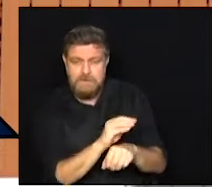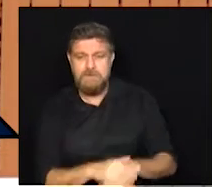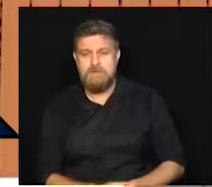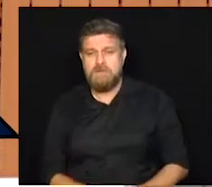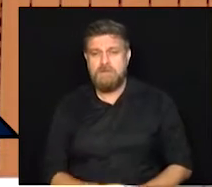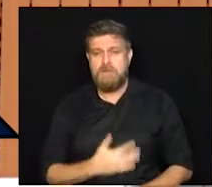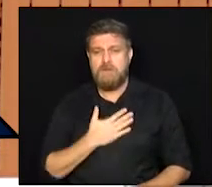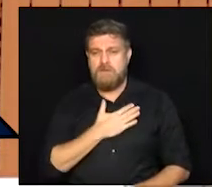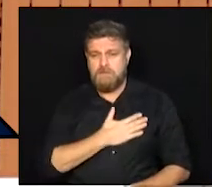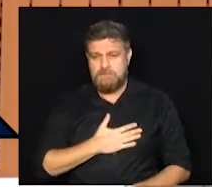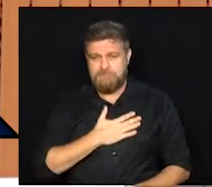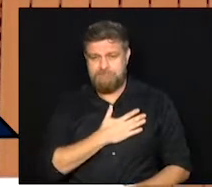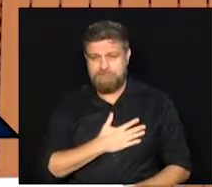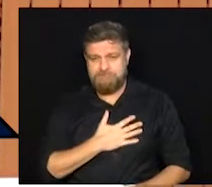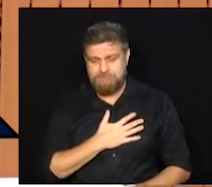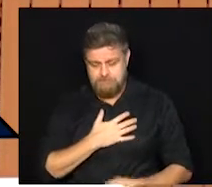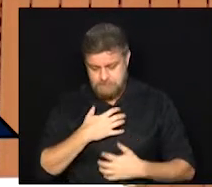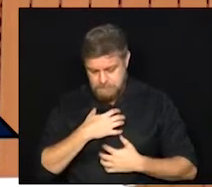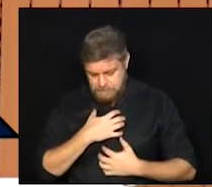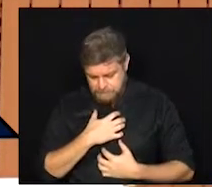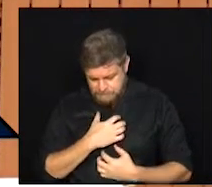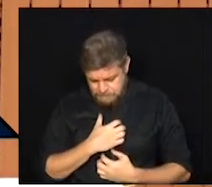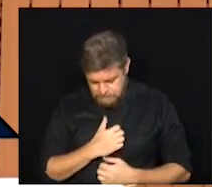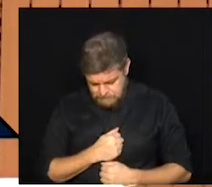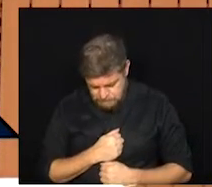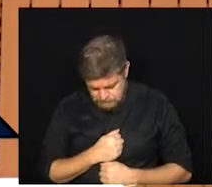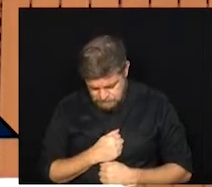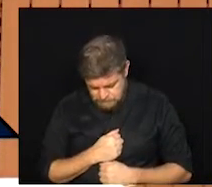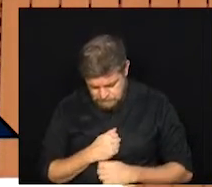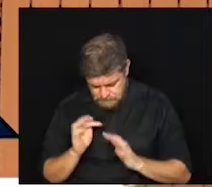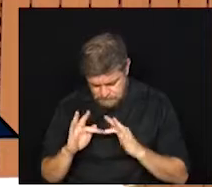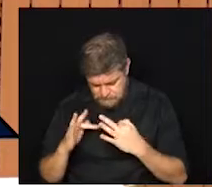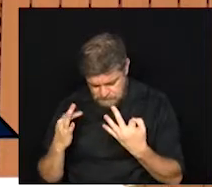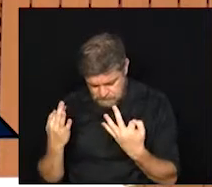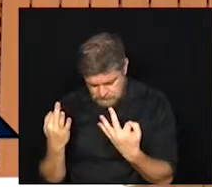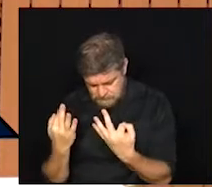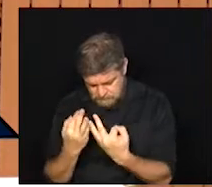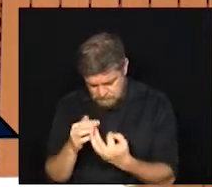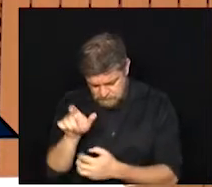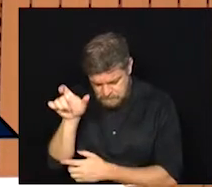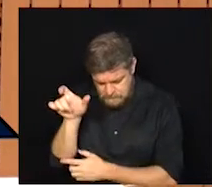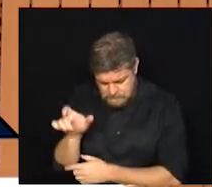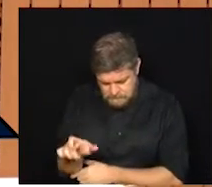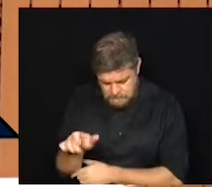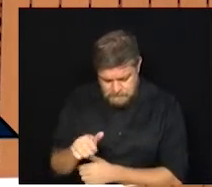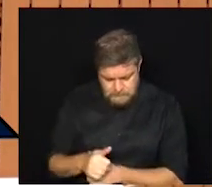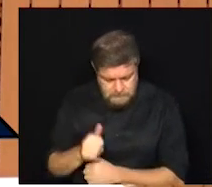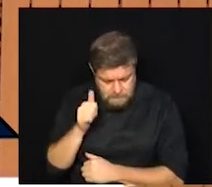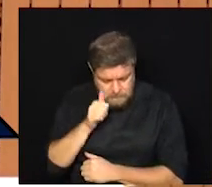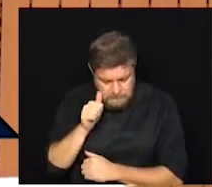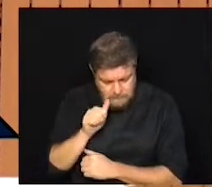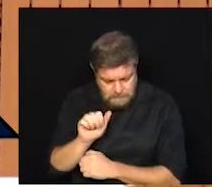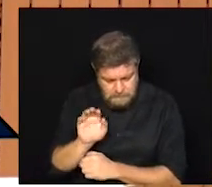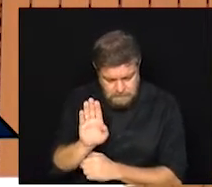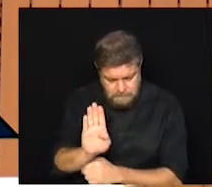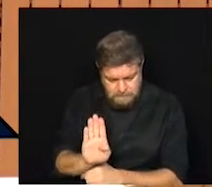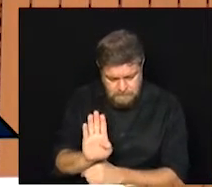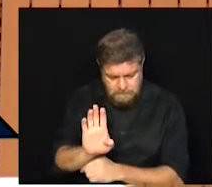de prestar as condolências aos familiares da Beatriz, tá, que veio a falecer de Covid.